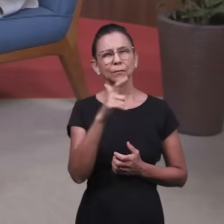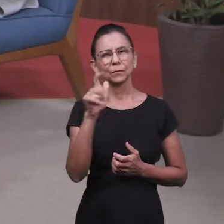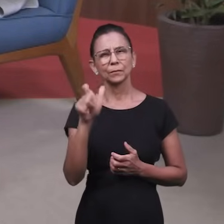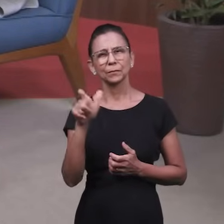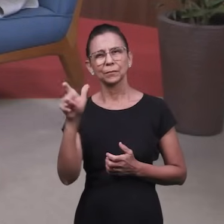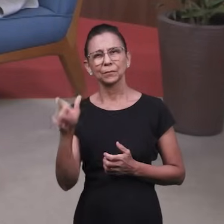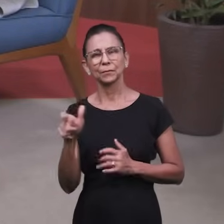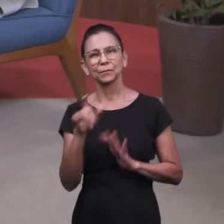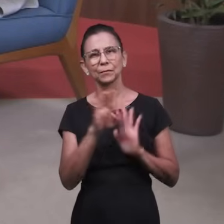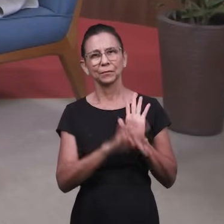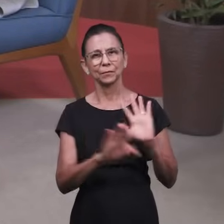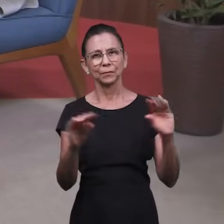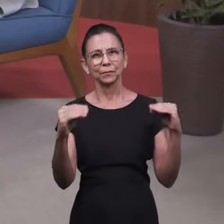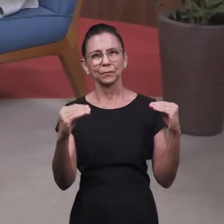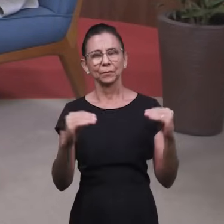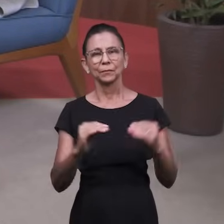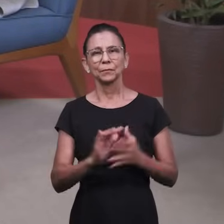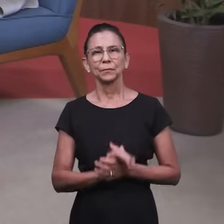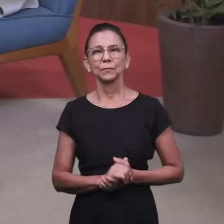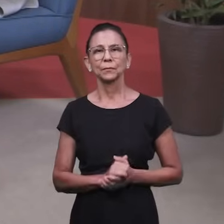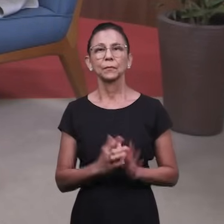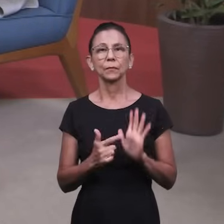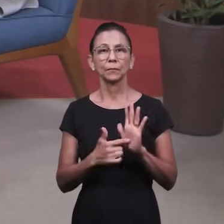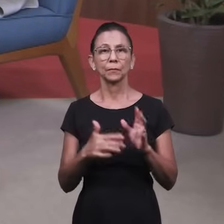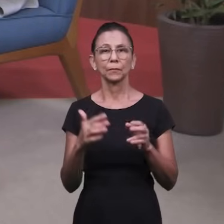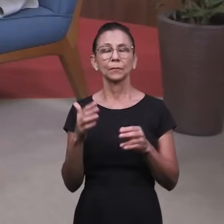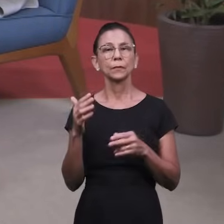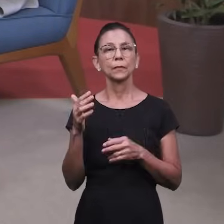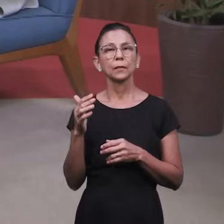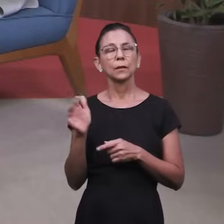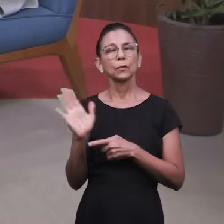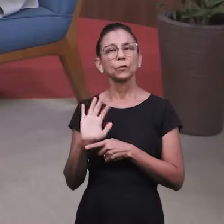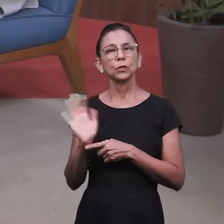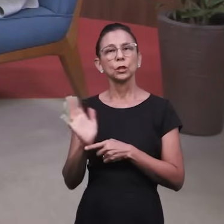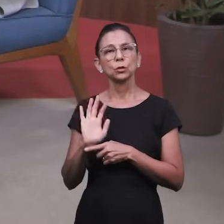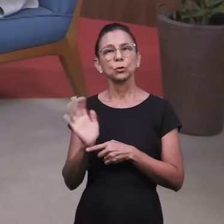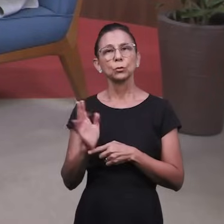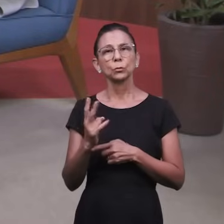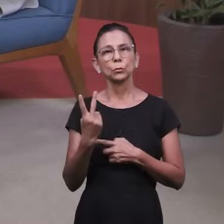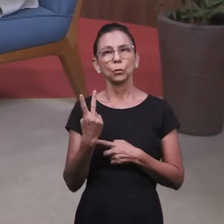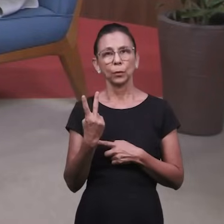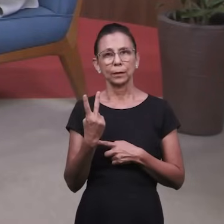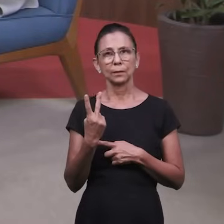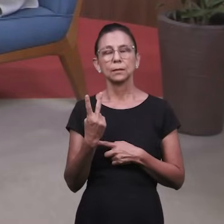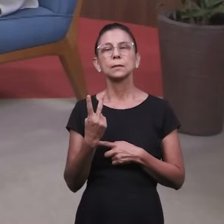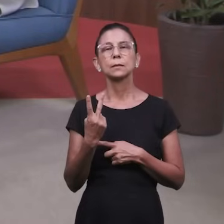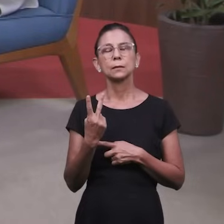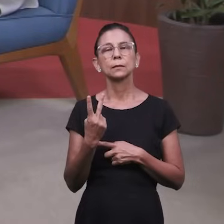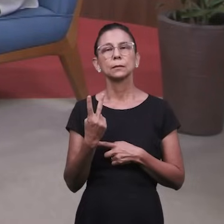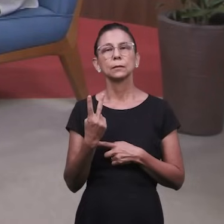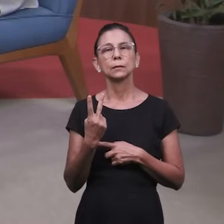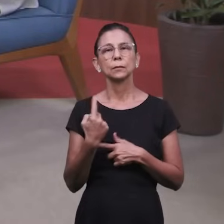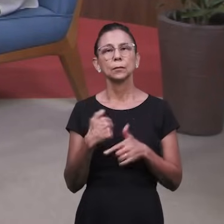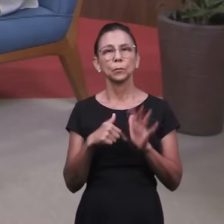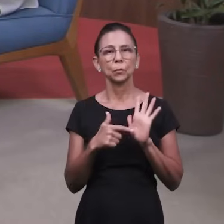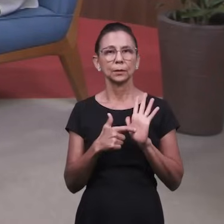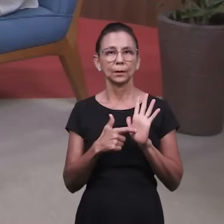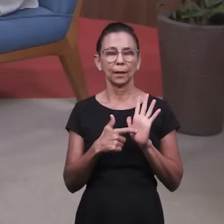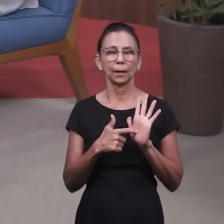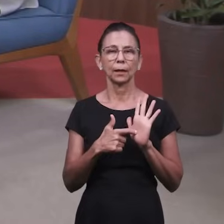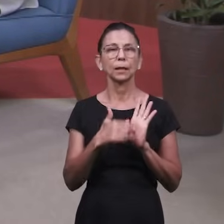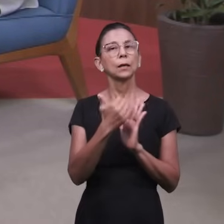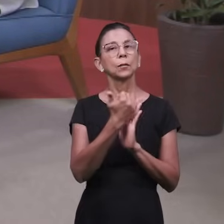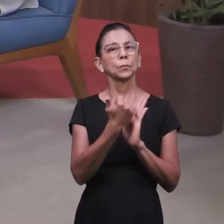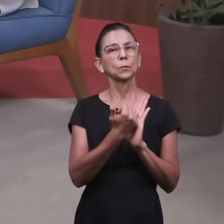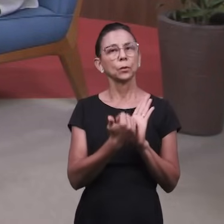texto por escrito, há também dois vídeos que nós vamos trazer para vocês aqui, que nós escolhemos para apresentar aqui no